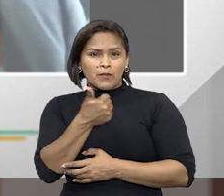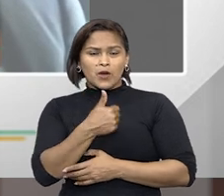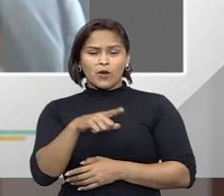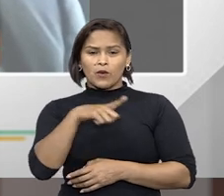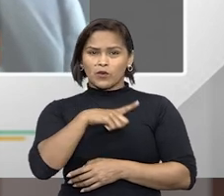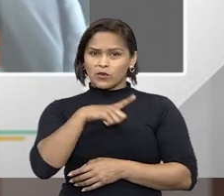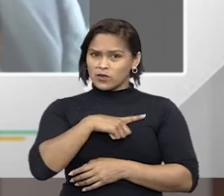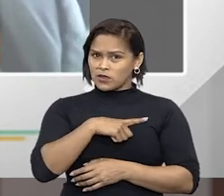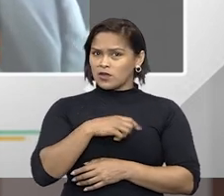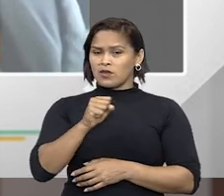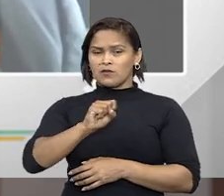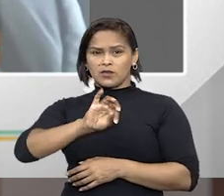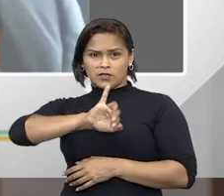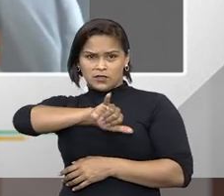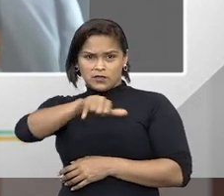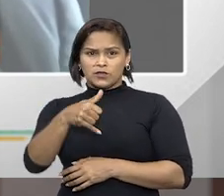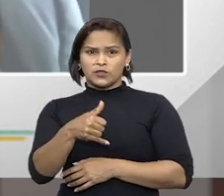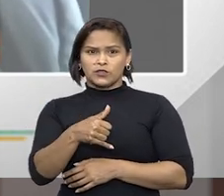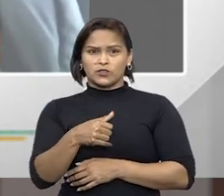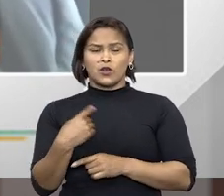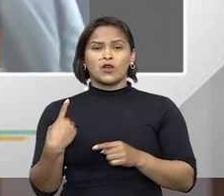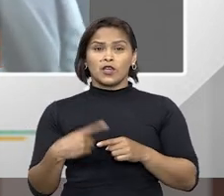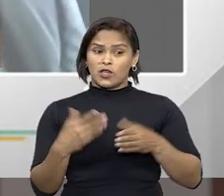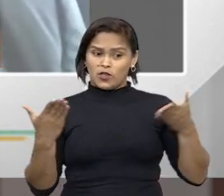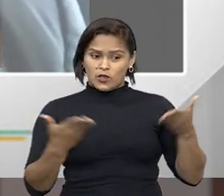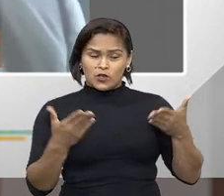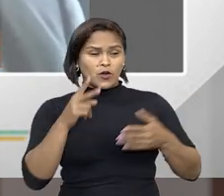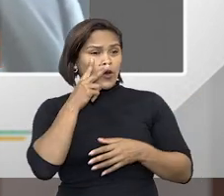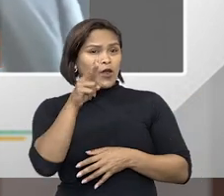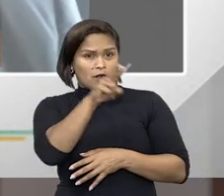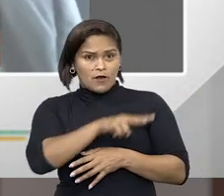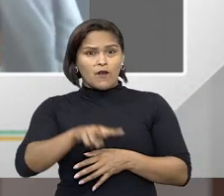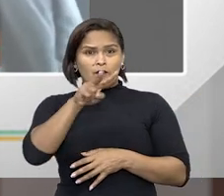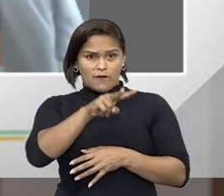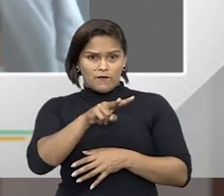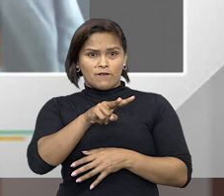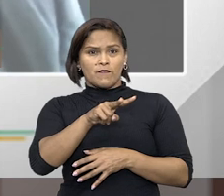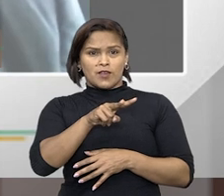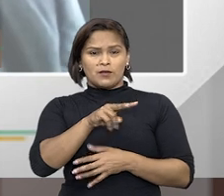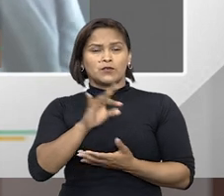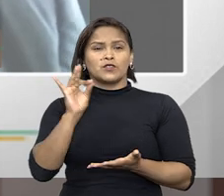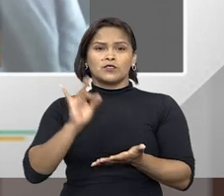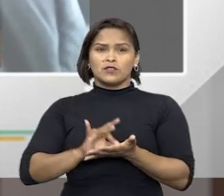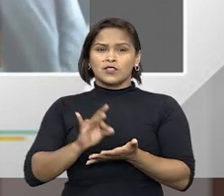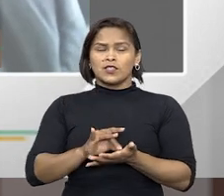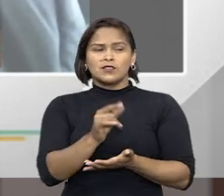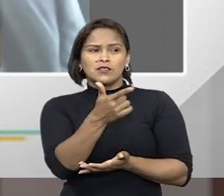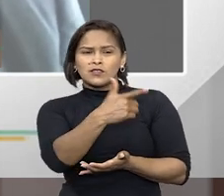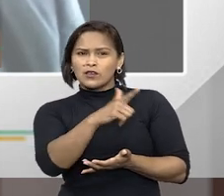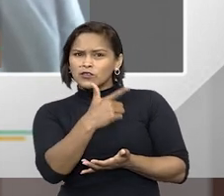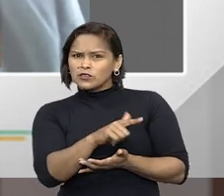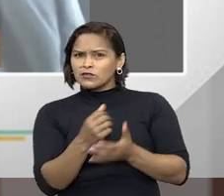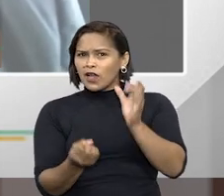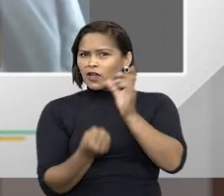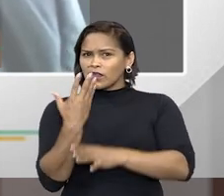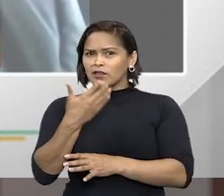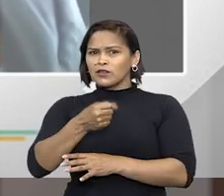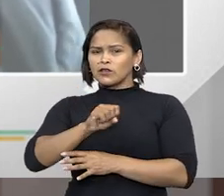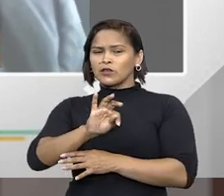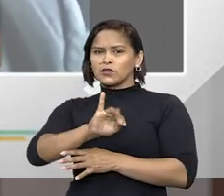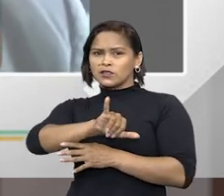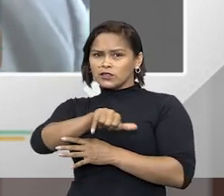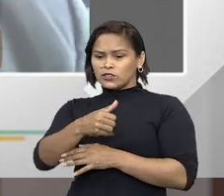Tribunal de Justiça. E hoje nós estamos vendo que, se realmente não houvesse a criação desta Corte